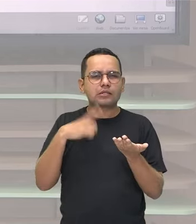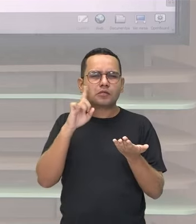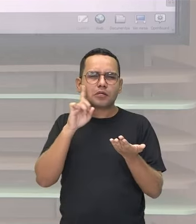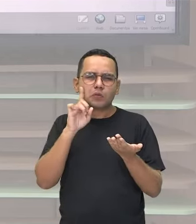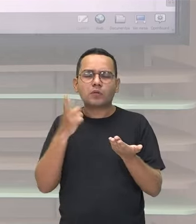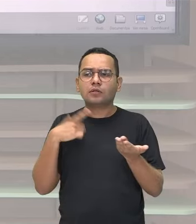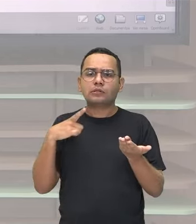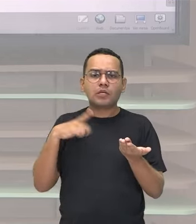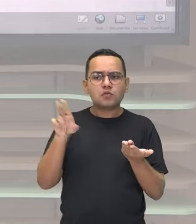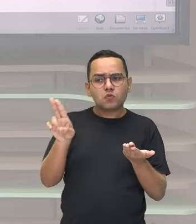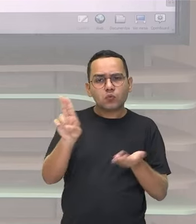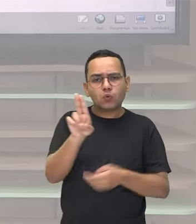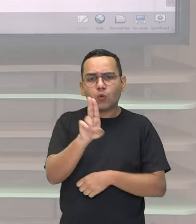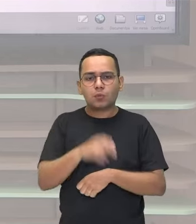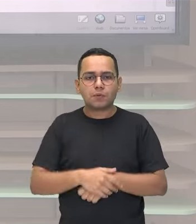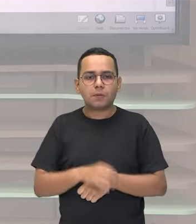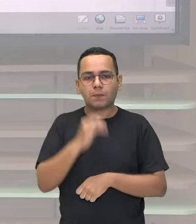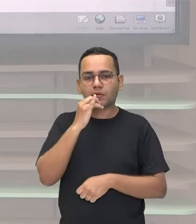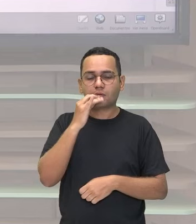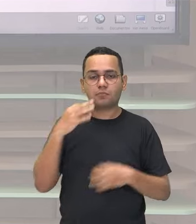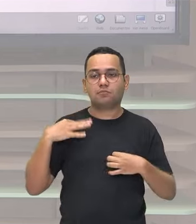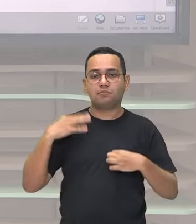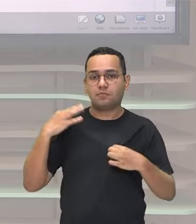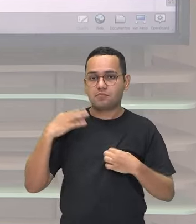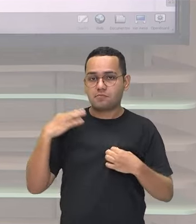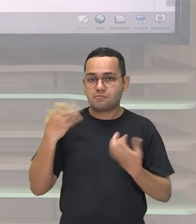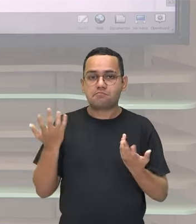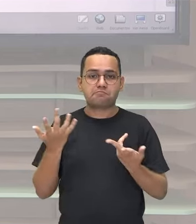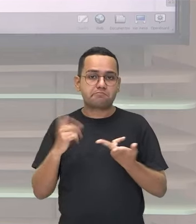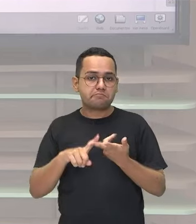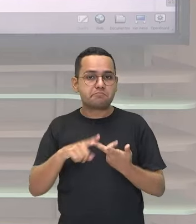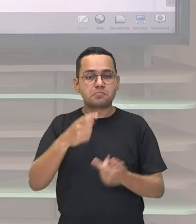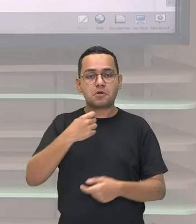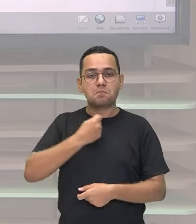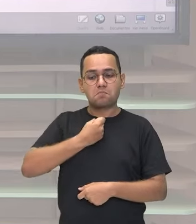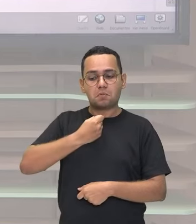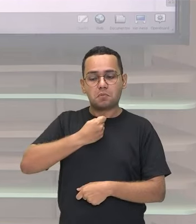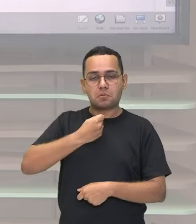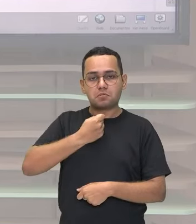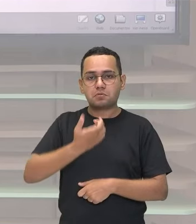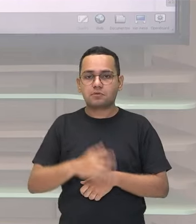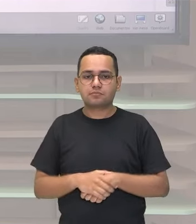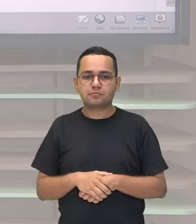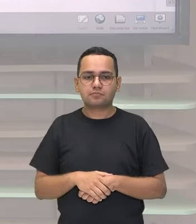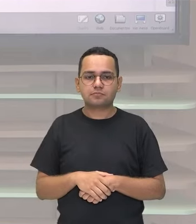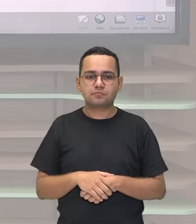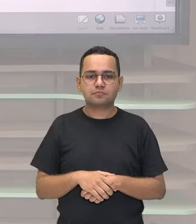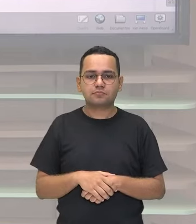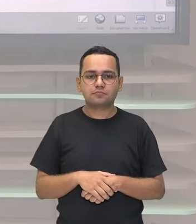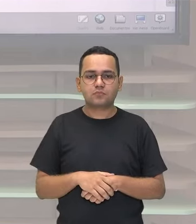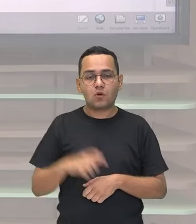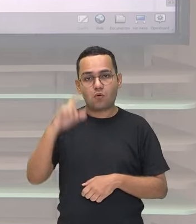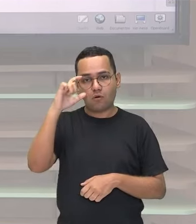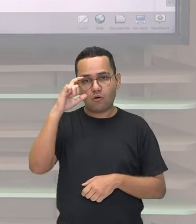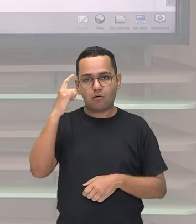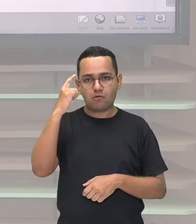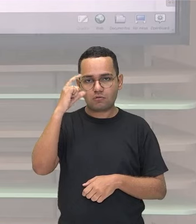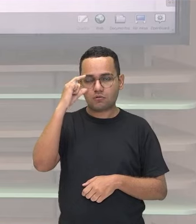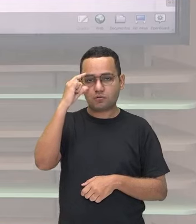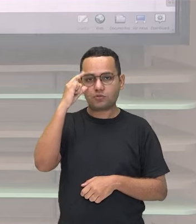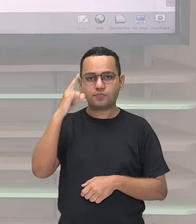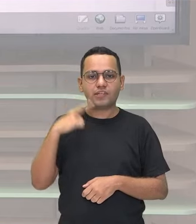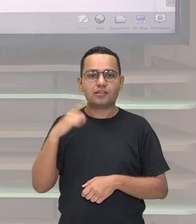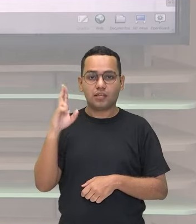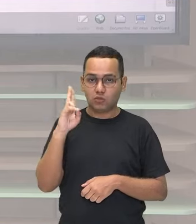a essas coisas, né? A camisa que eu estou vestindo, o microfone, né? Pelo qual eu falo, o óculos, né? Que eu